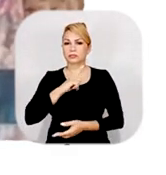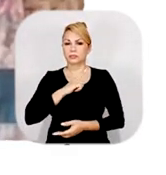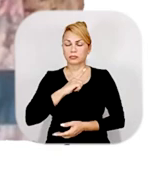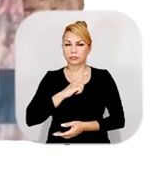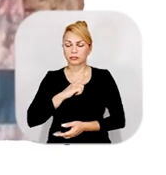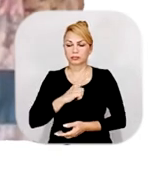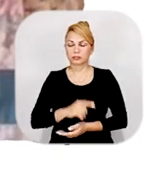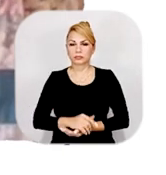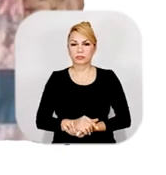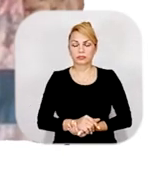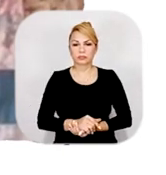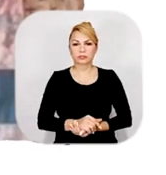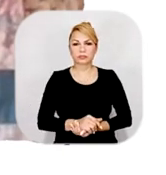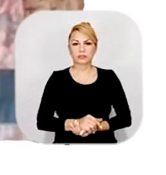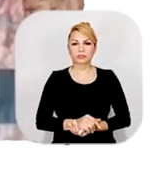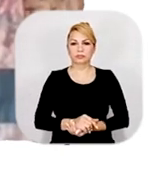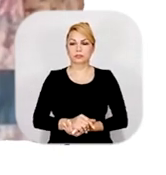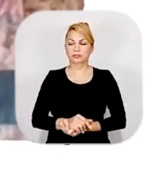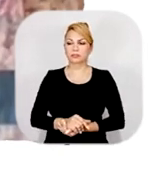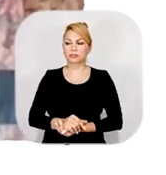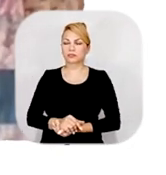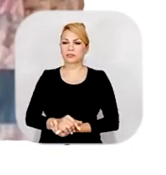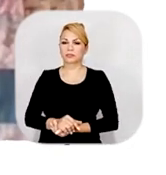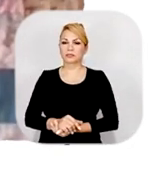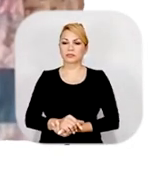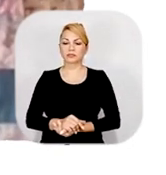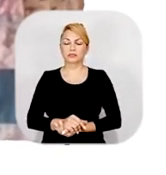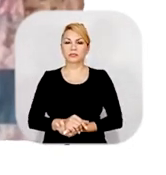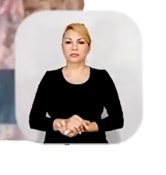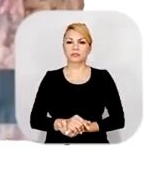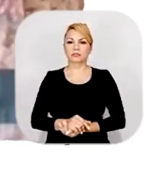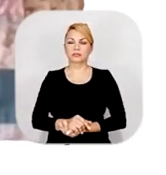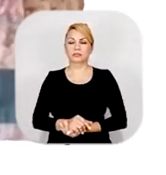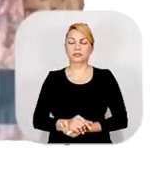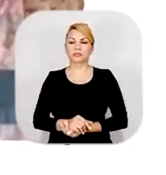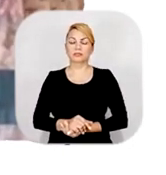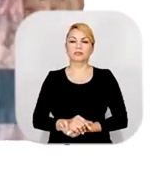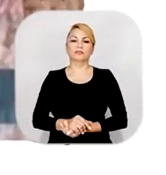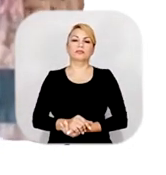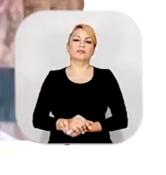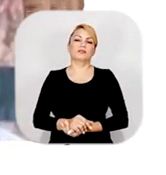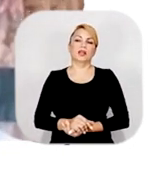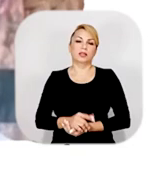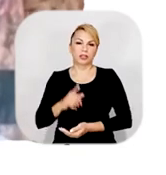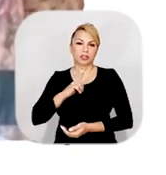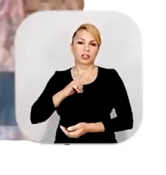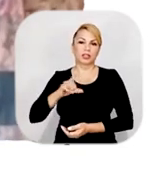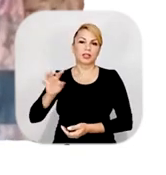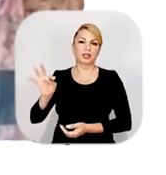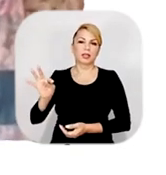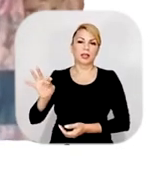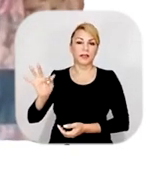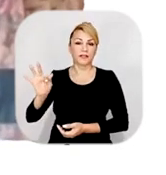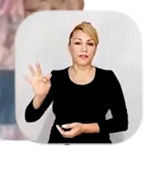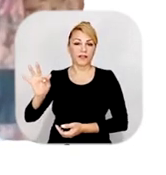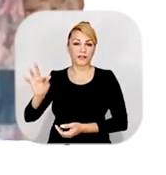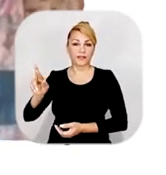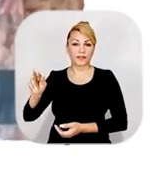aquele volume fantástico do Franz Kafka, mas e também tinha aquele velho